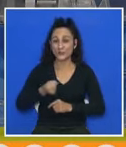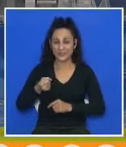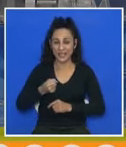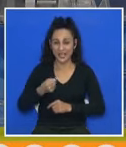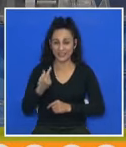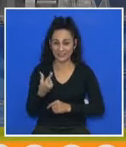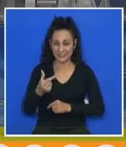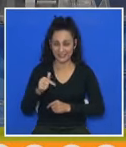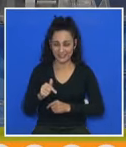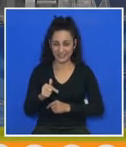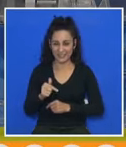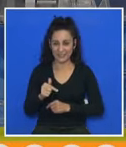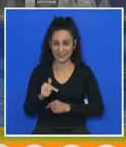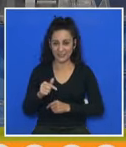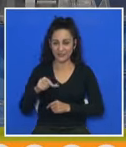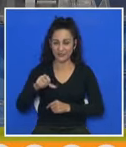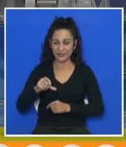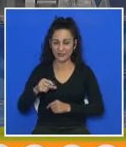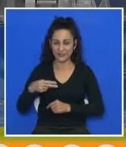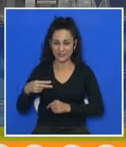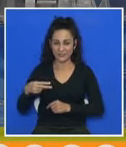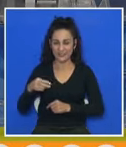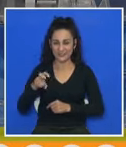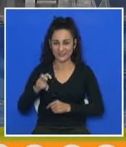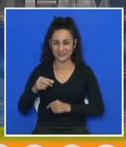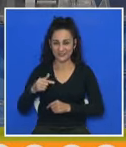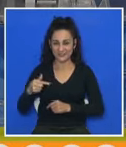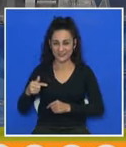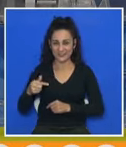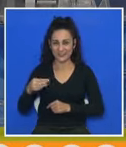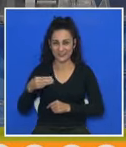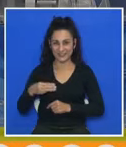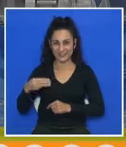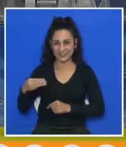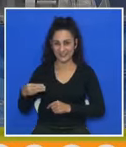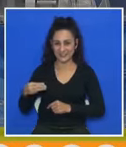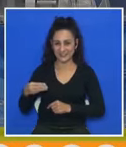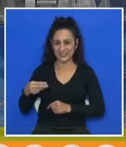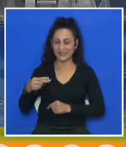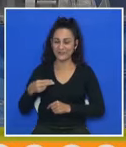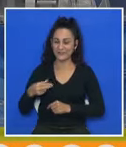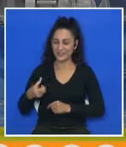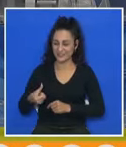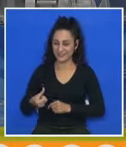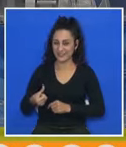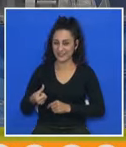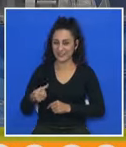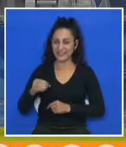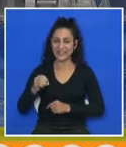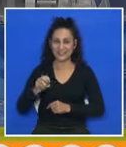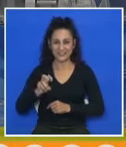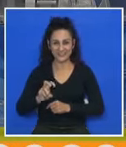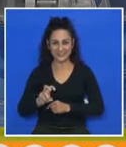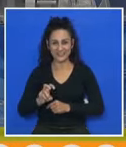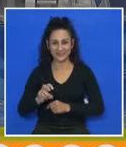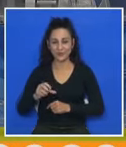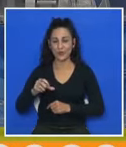foram 17, 92, 57, 33, 26,